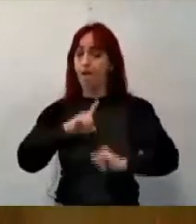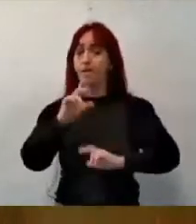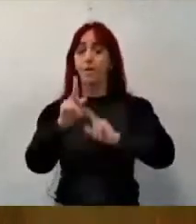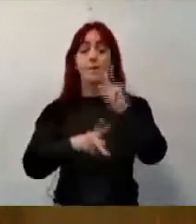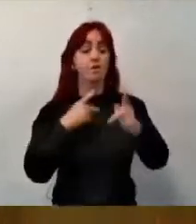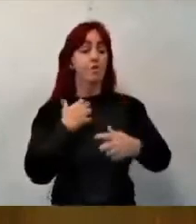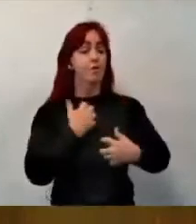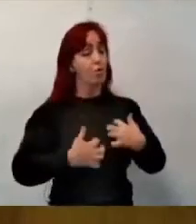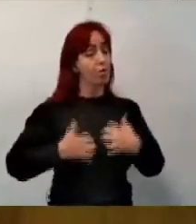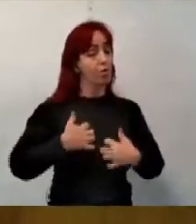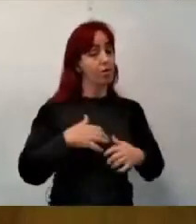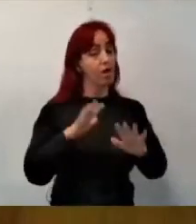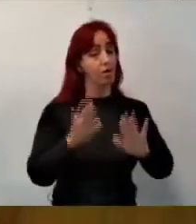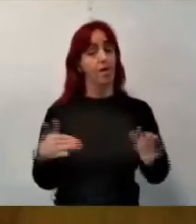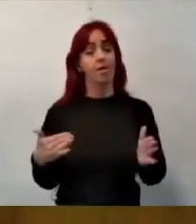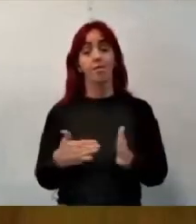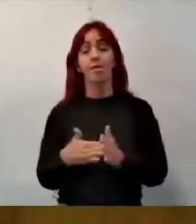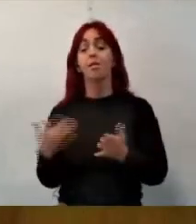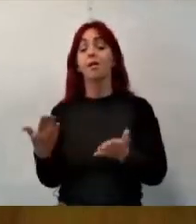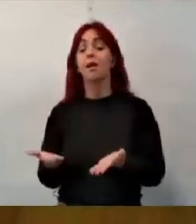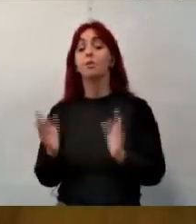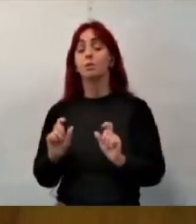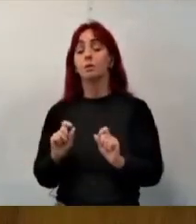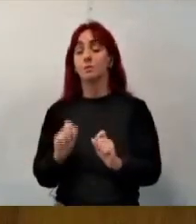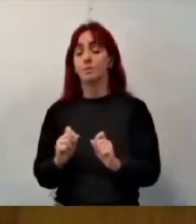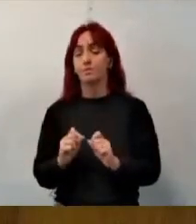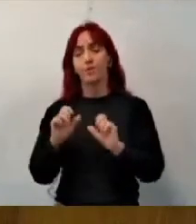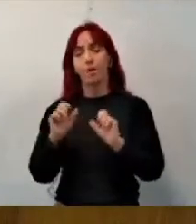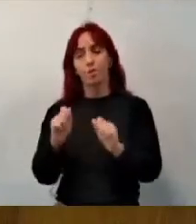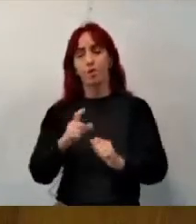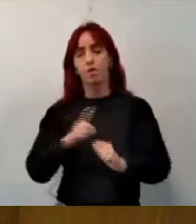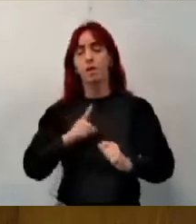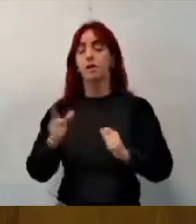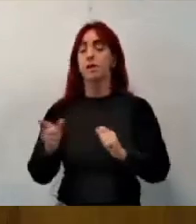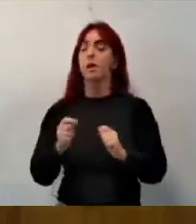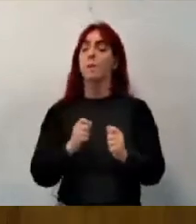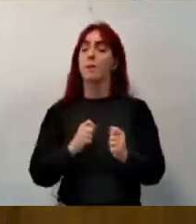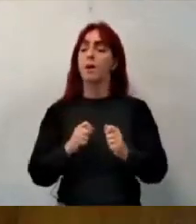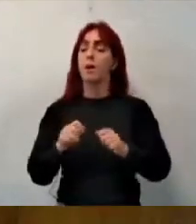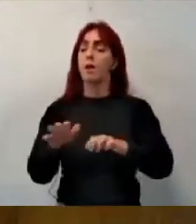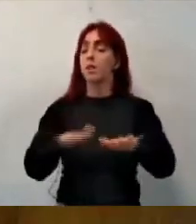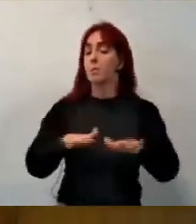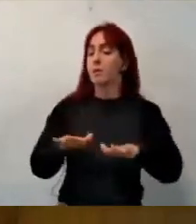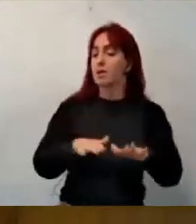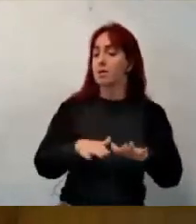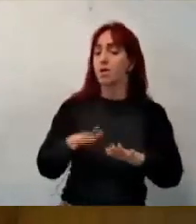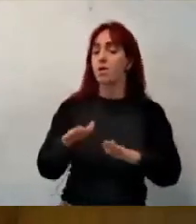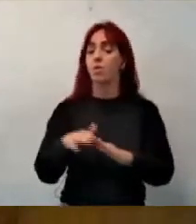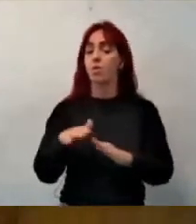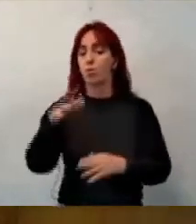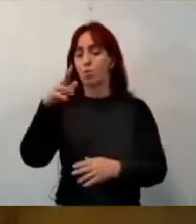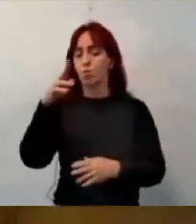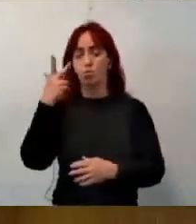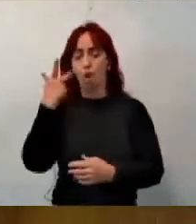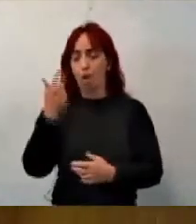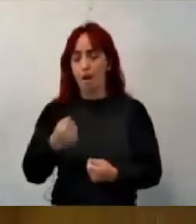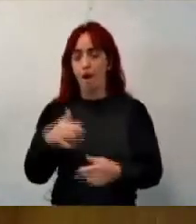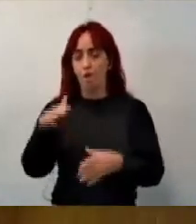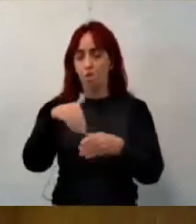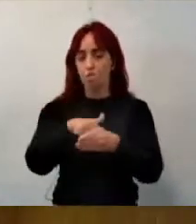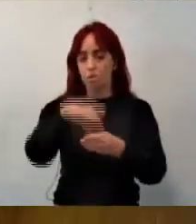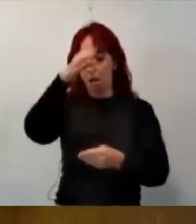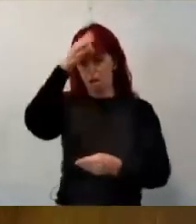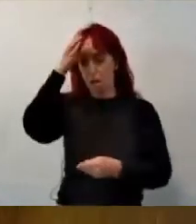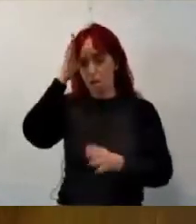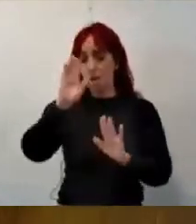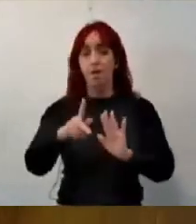uma tramitação normal dentro da câmara o projeto passa por Comissão vai paraa outra comissão pode